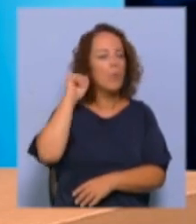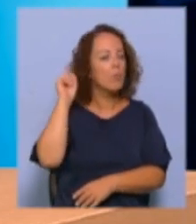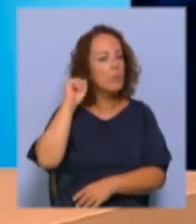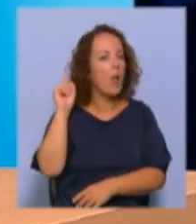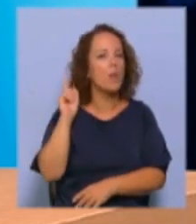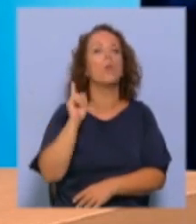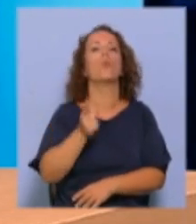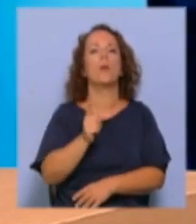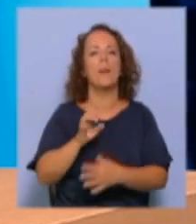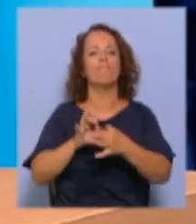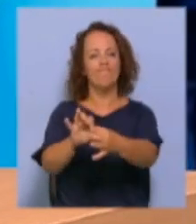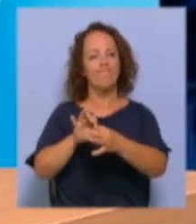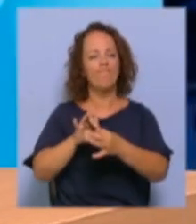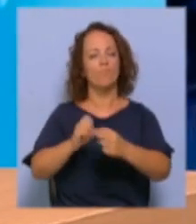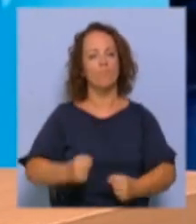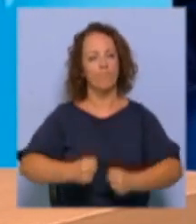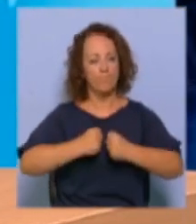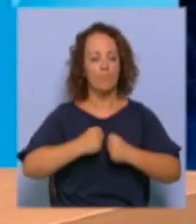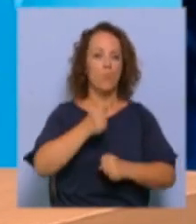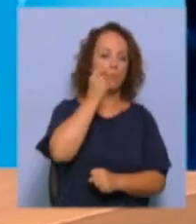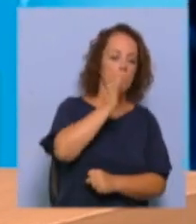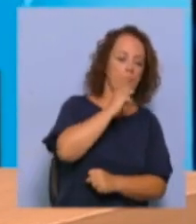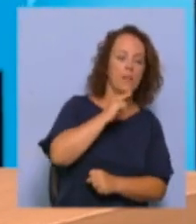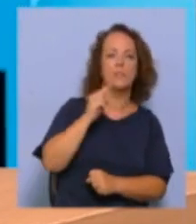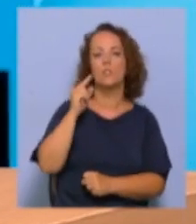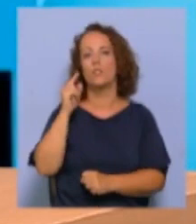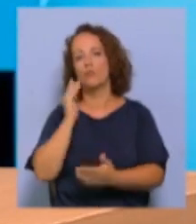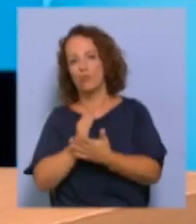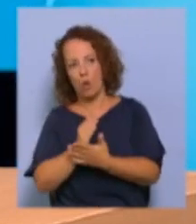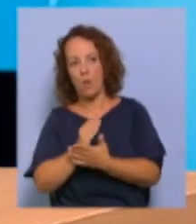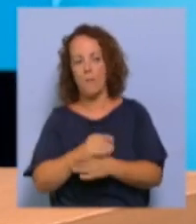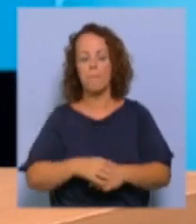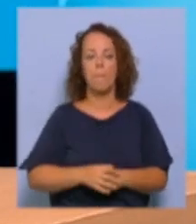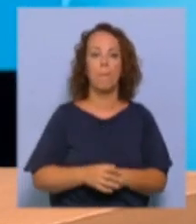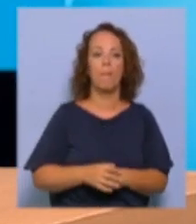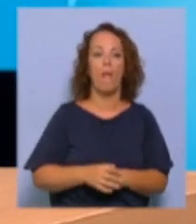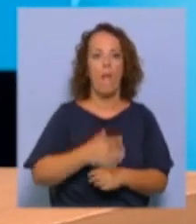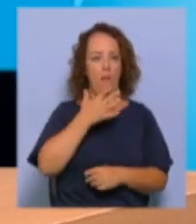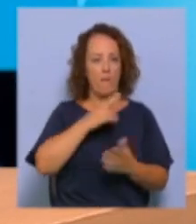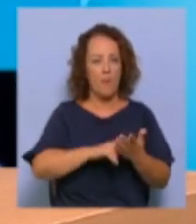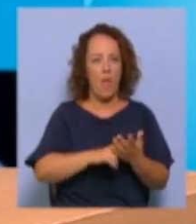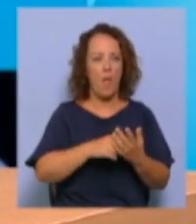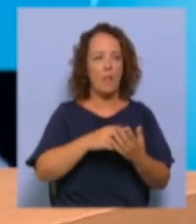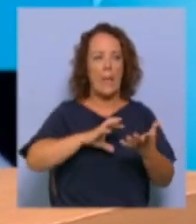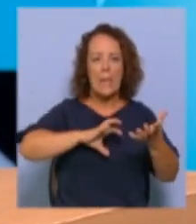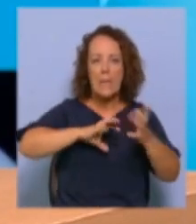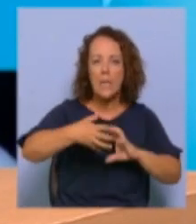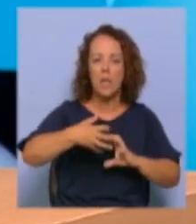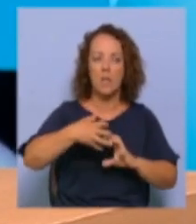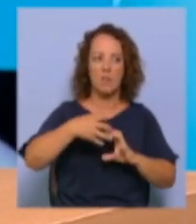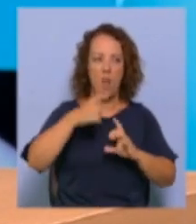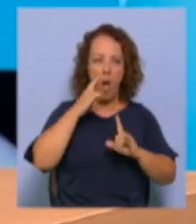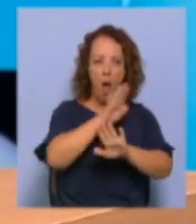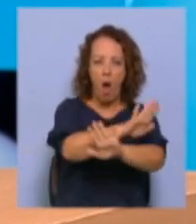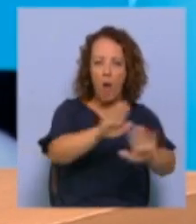relações entre escolas e pais. E apesar da crise brutal e da crise que assolou, e ainda assola, algumas famílias, o facto